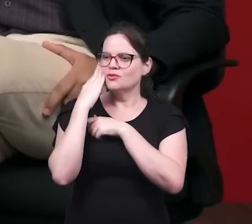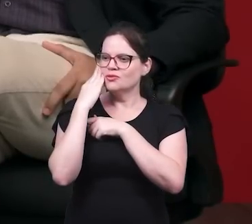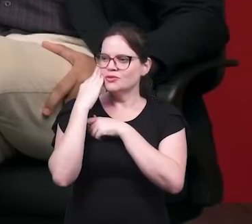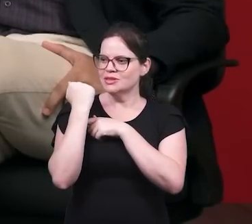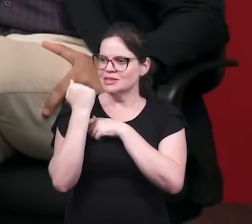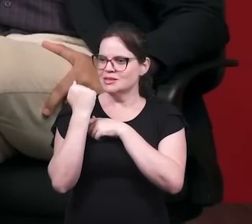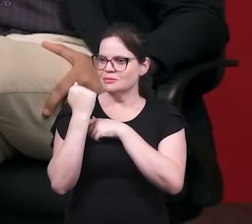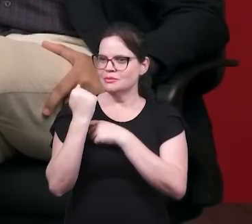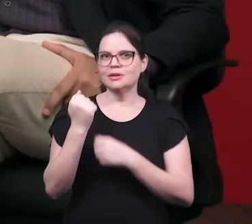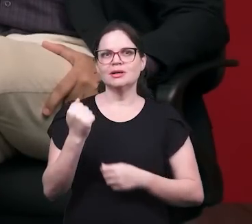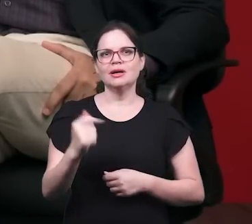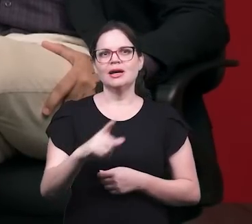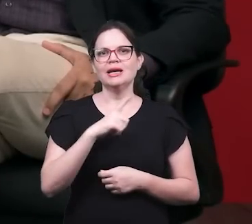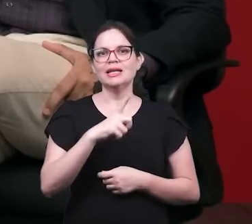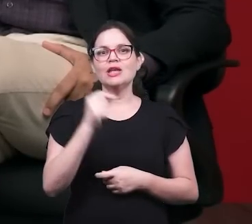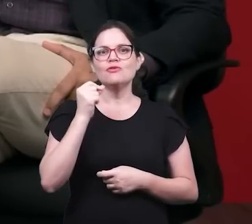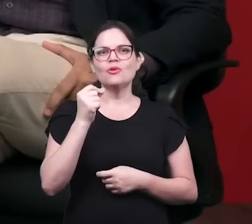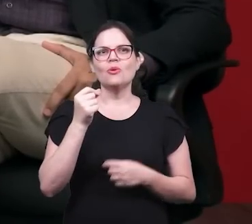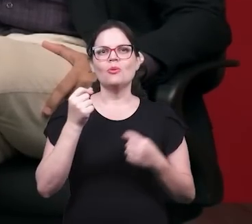encontraram a novilha ruiva?